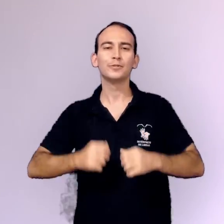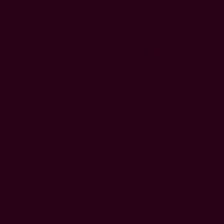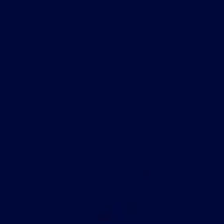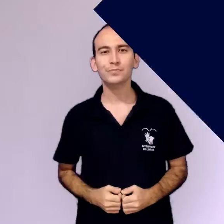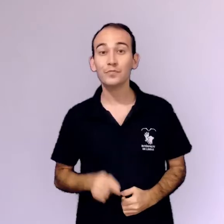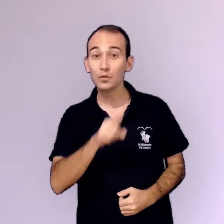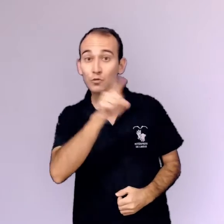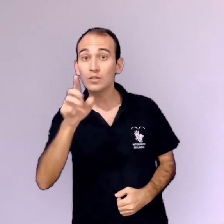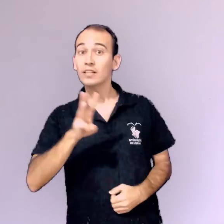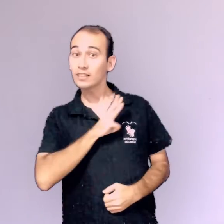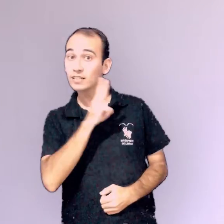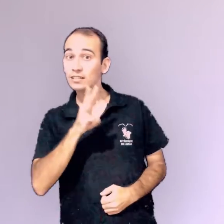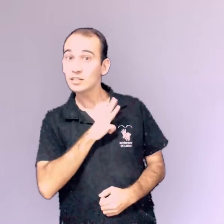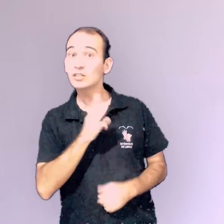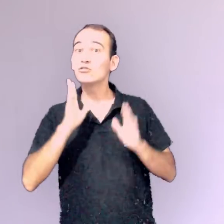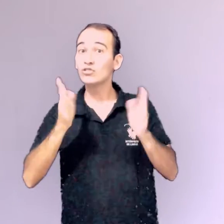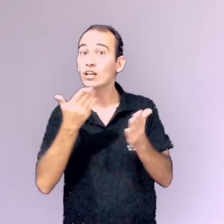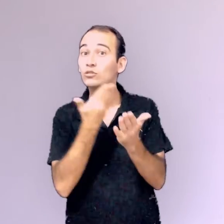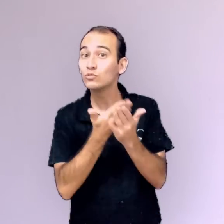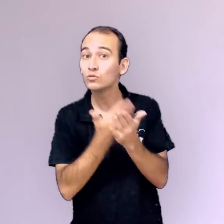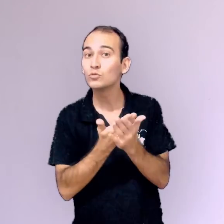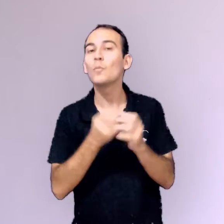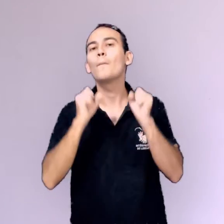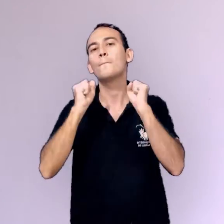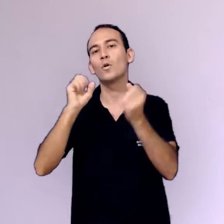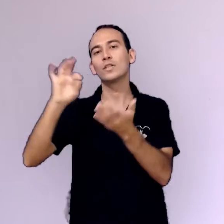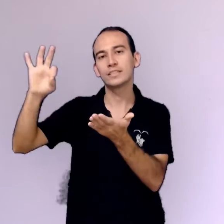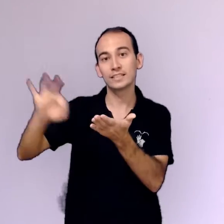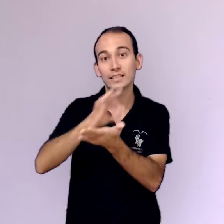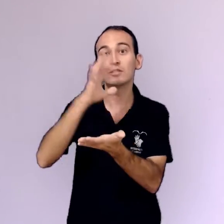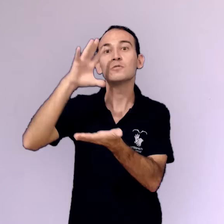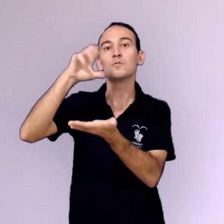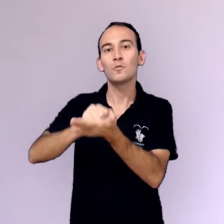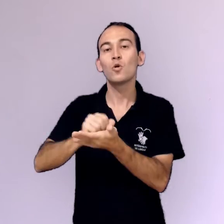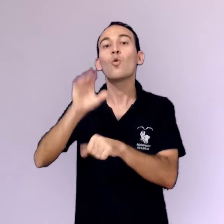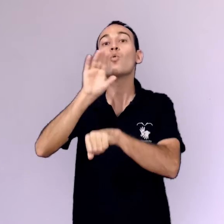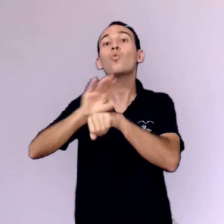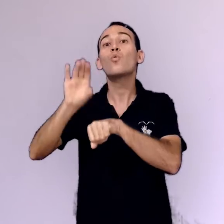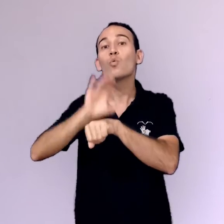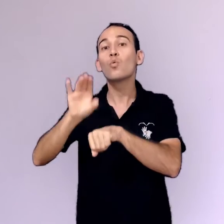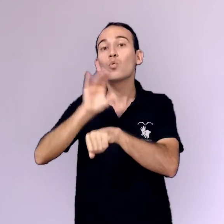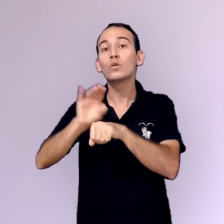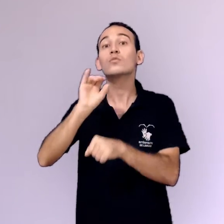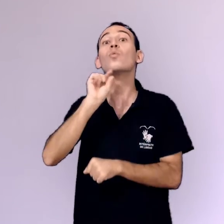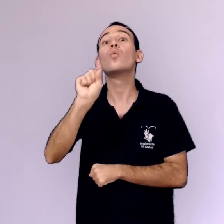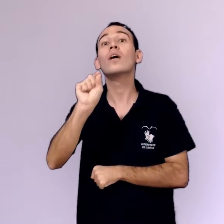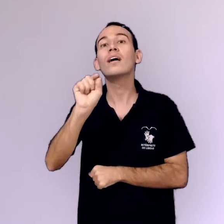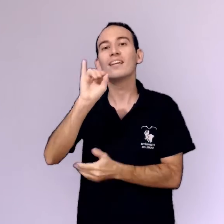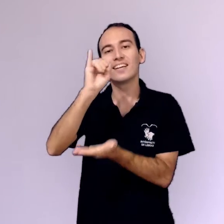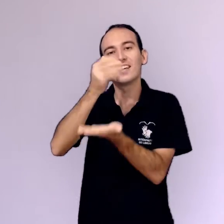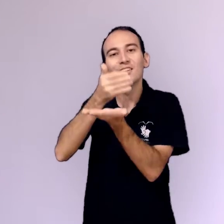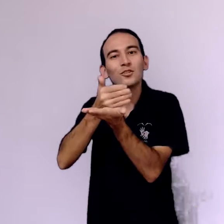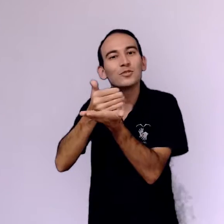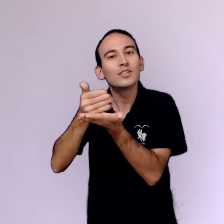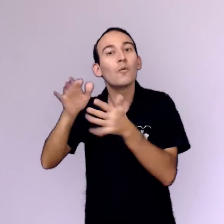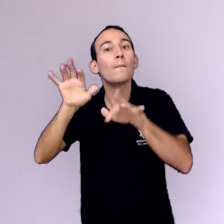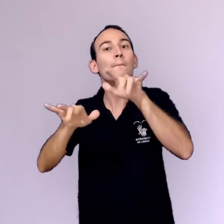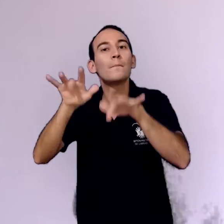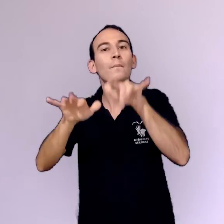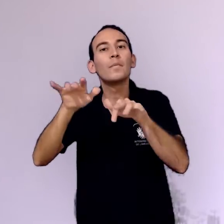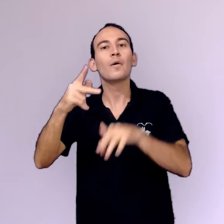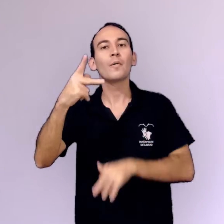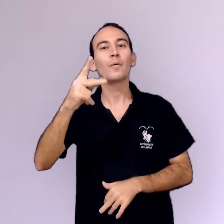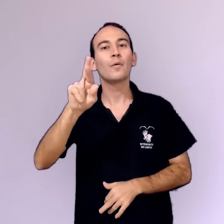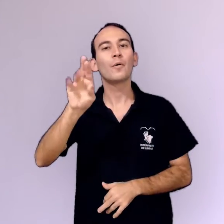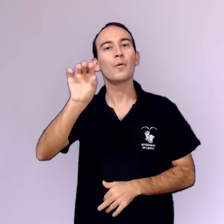informacao.edital.cead@ufes.br. E estudantes de ensino médio da rede pública podem se inscrever até o dia 19 para um curso de